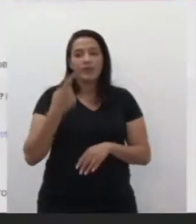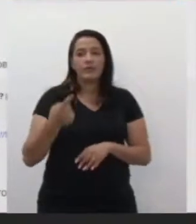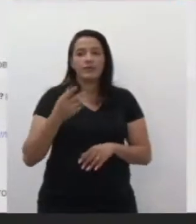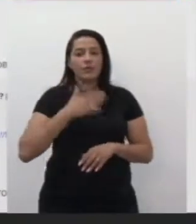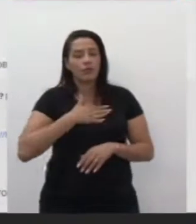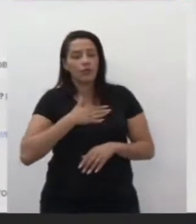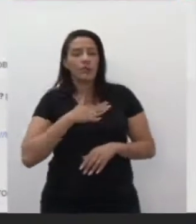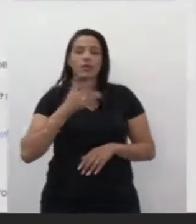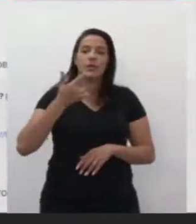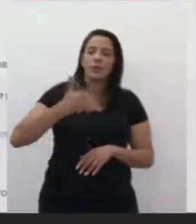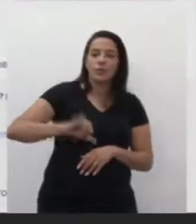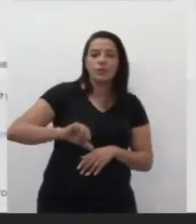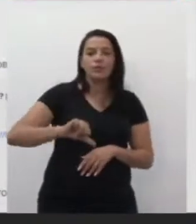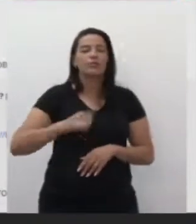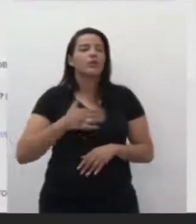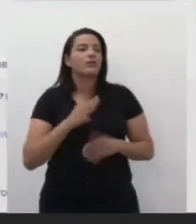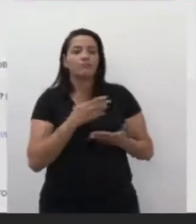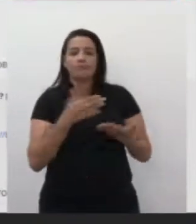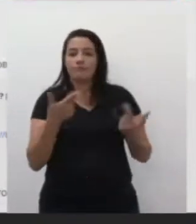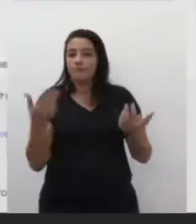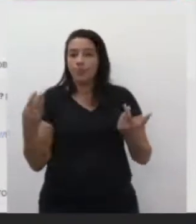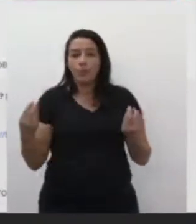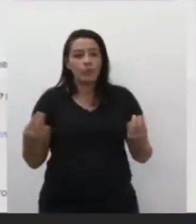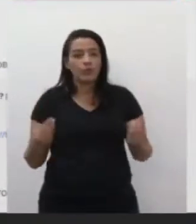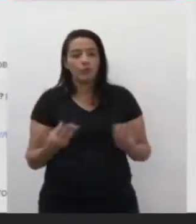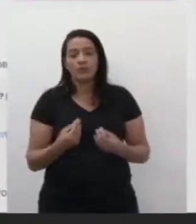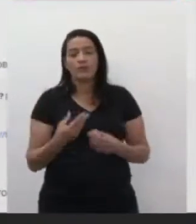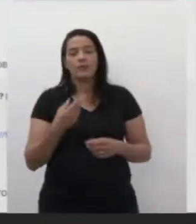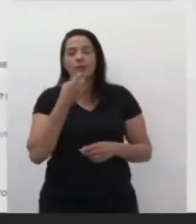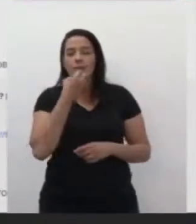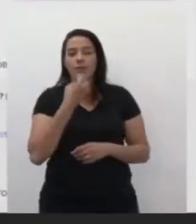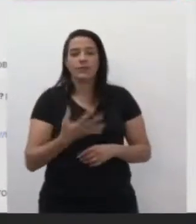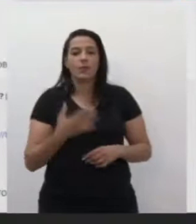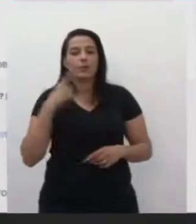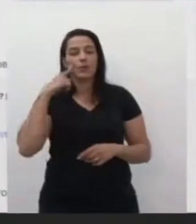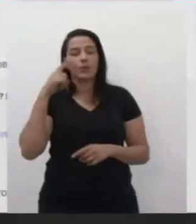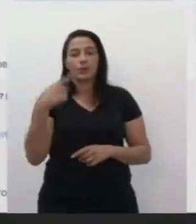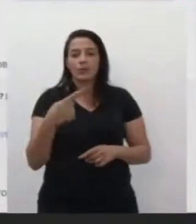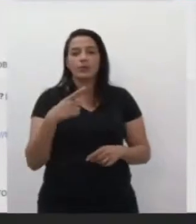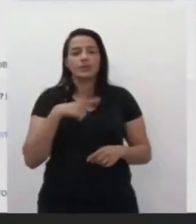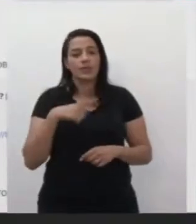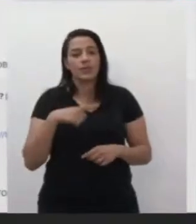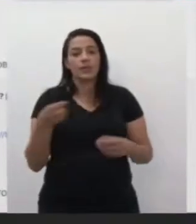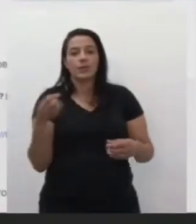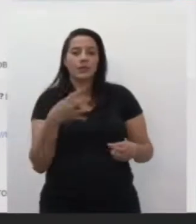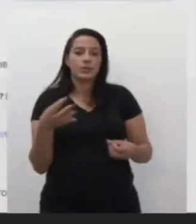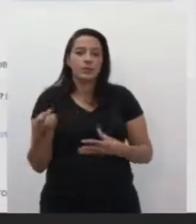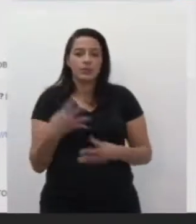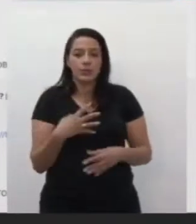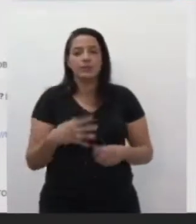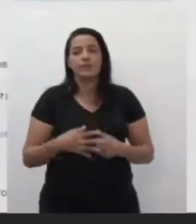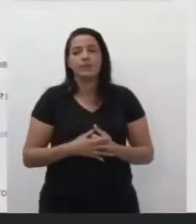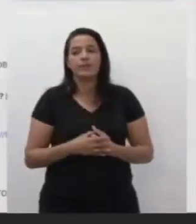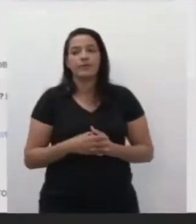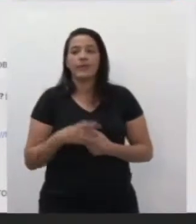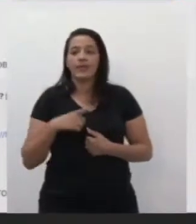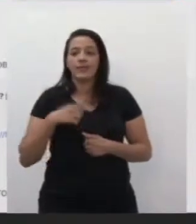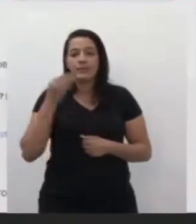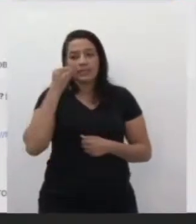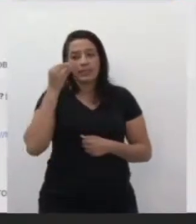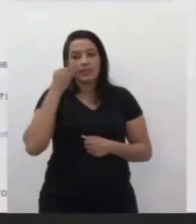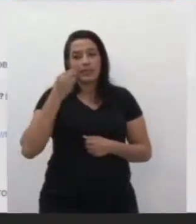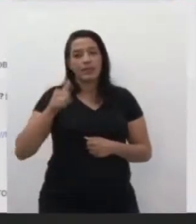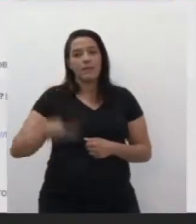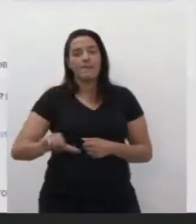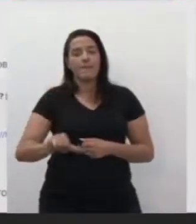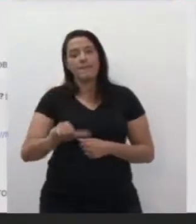gostei, né? Então, é um conteúdo muito validado, muito testado, analisado, e cada vez a gente está melhorando isso, porque a gente